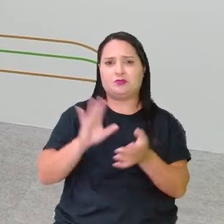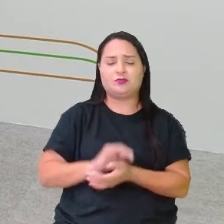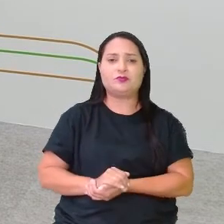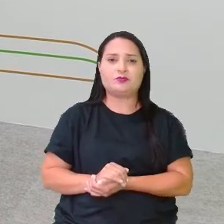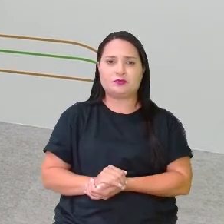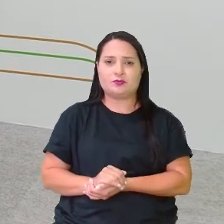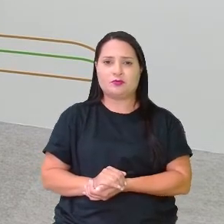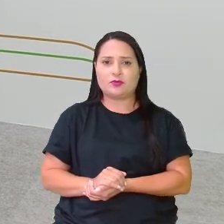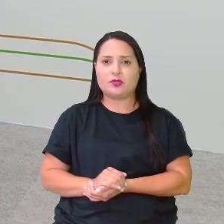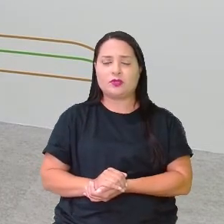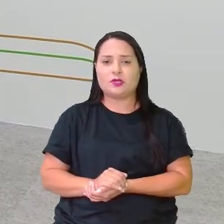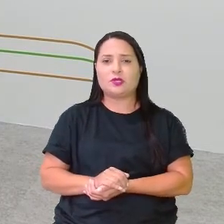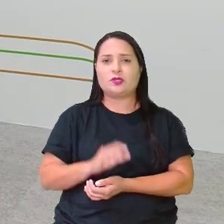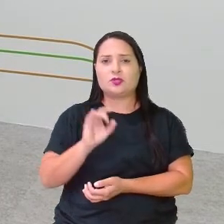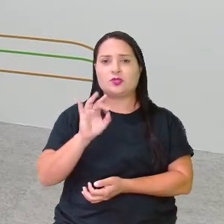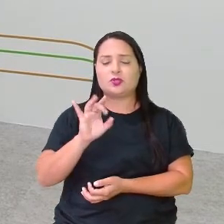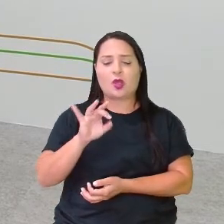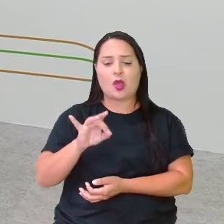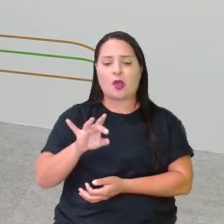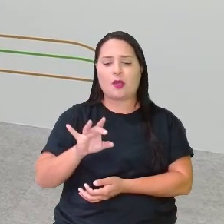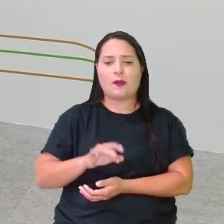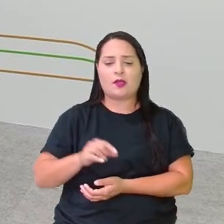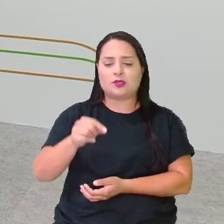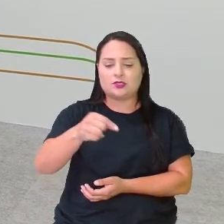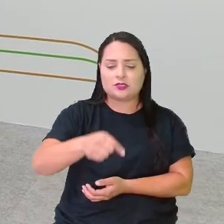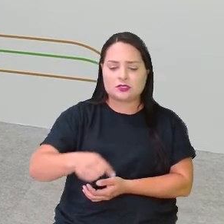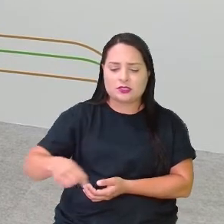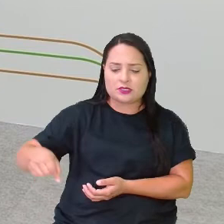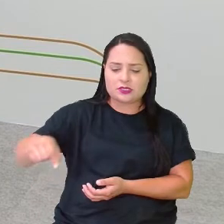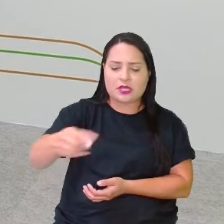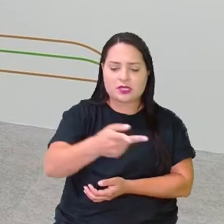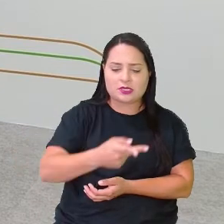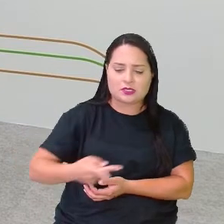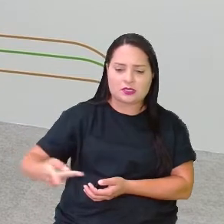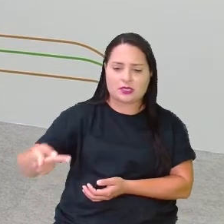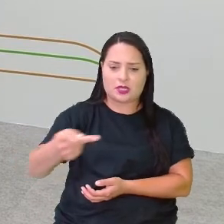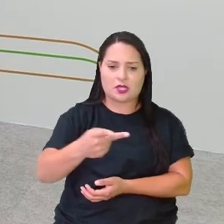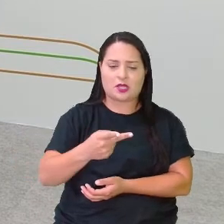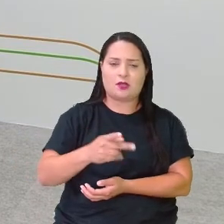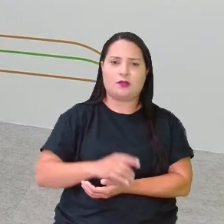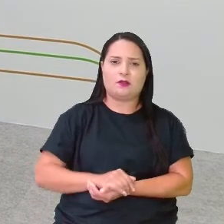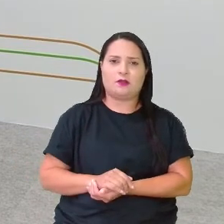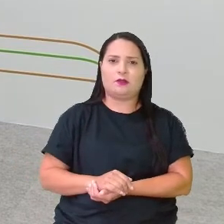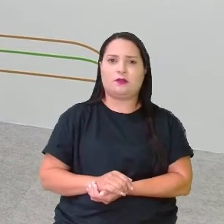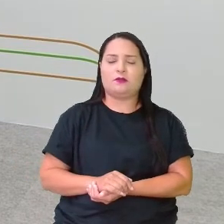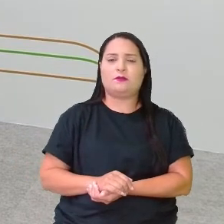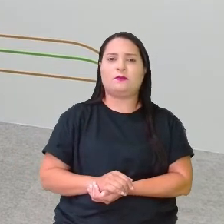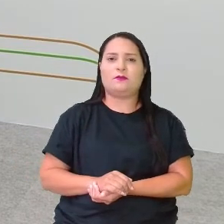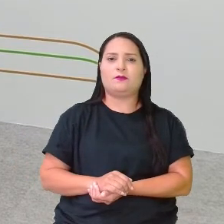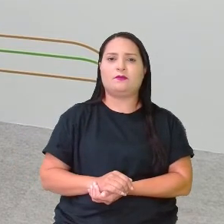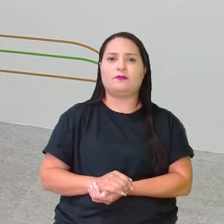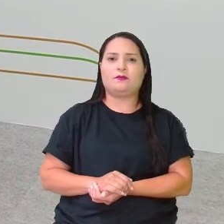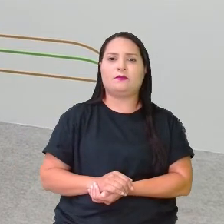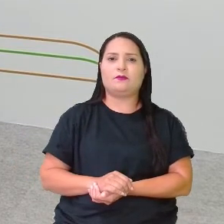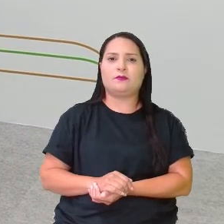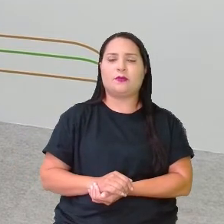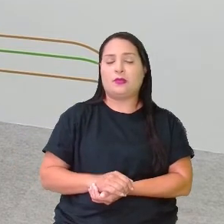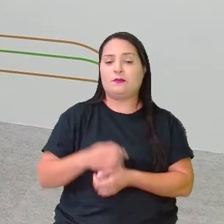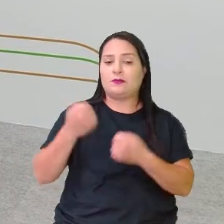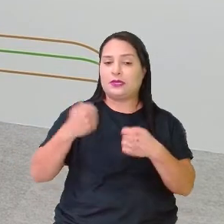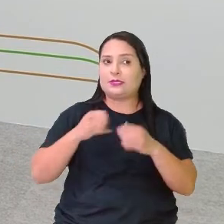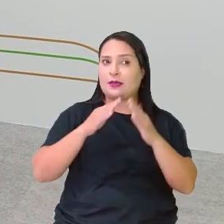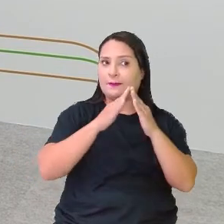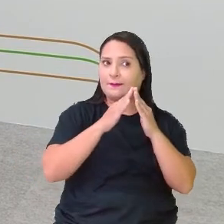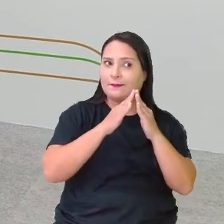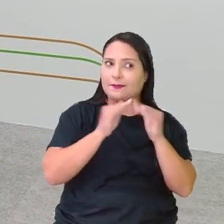vontade. Só basta marcar. Não tenho como marcar no chão, até porque não risca o chão sem poder não, né? Tem que